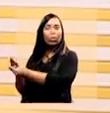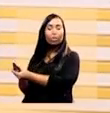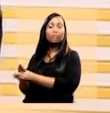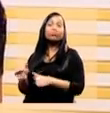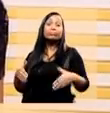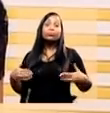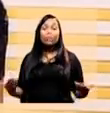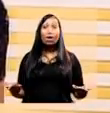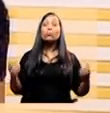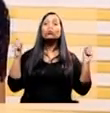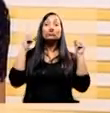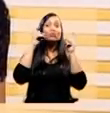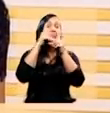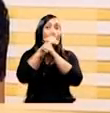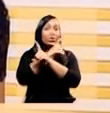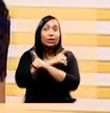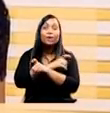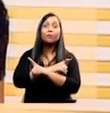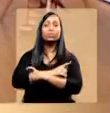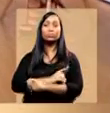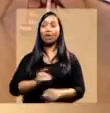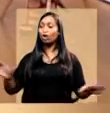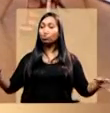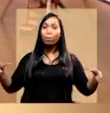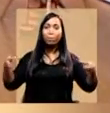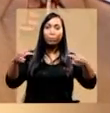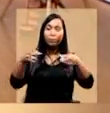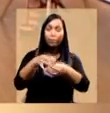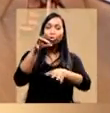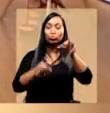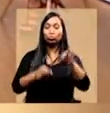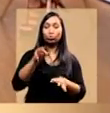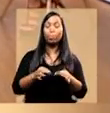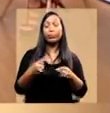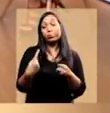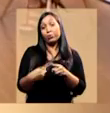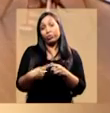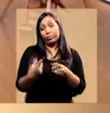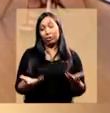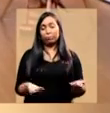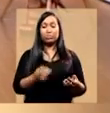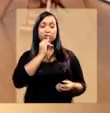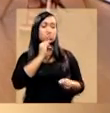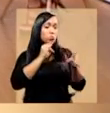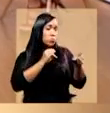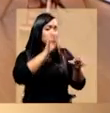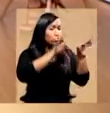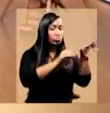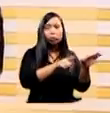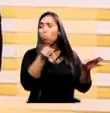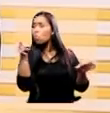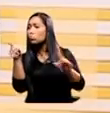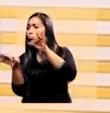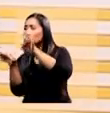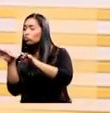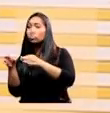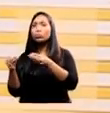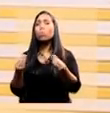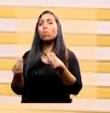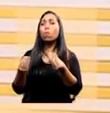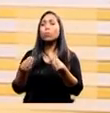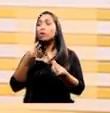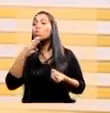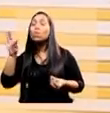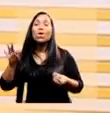quarta. Entendi. Isso torna dificuldade no julgamento. Por quê? Ora está com um juiz, ora está com